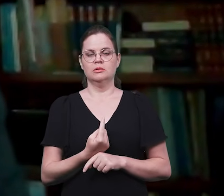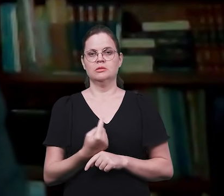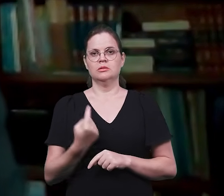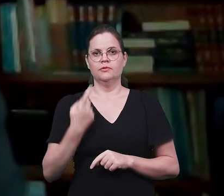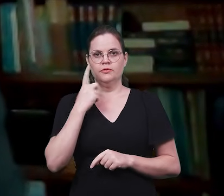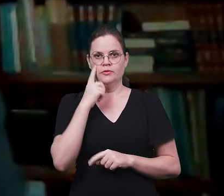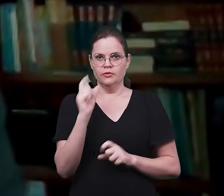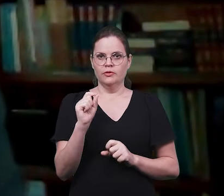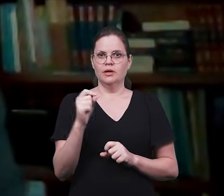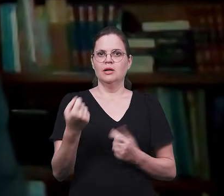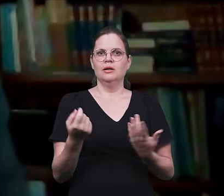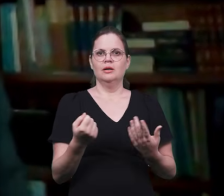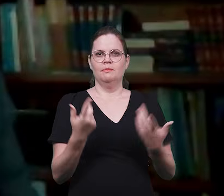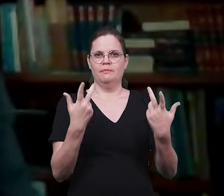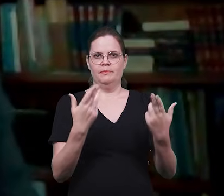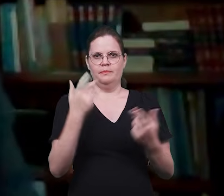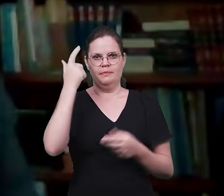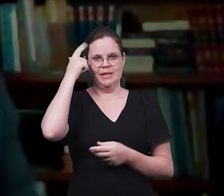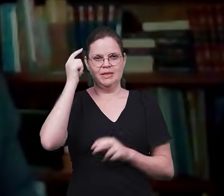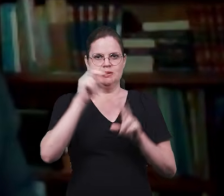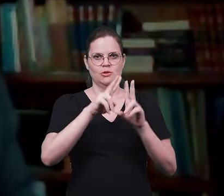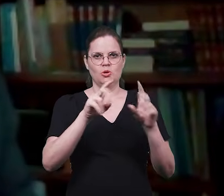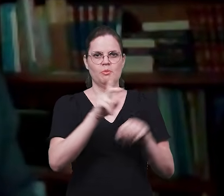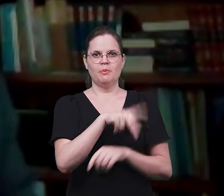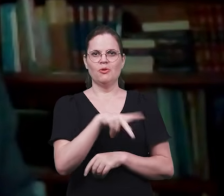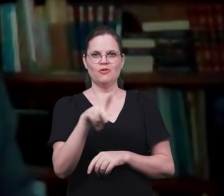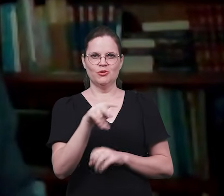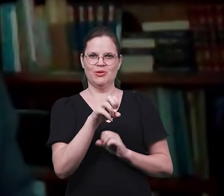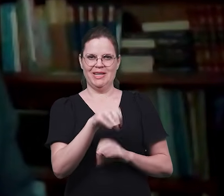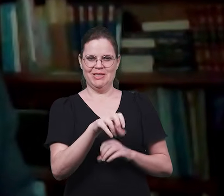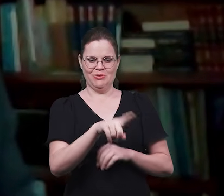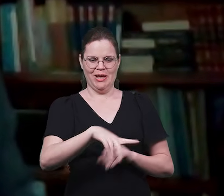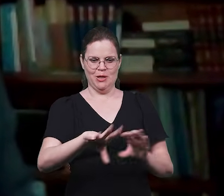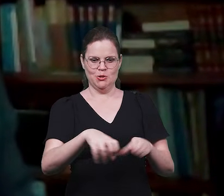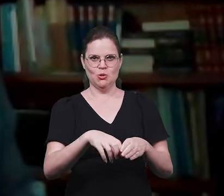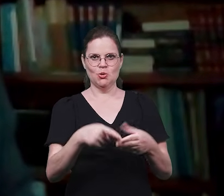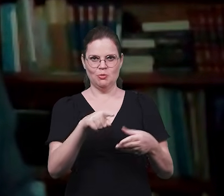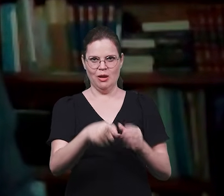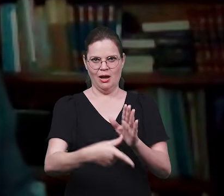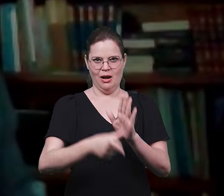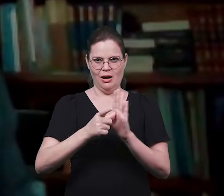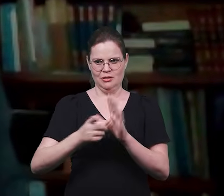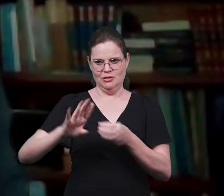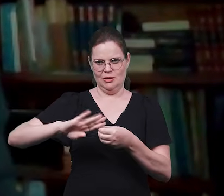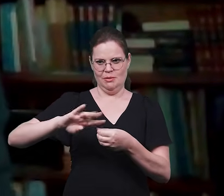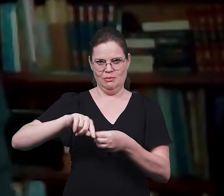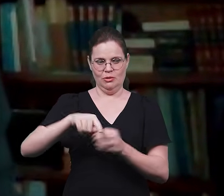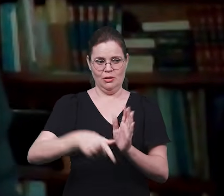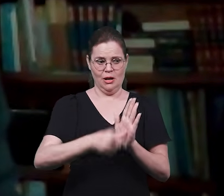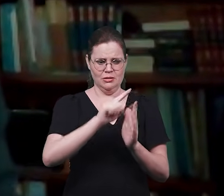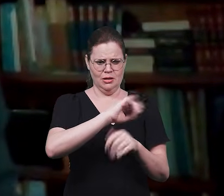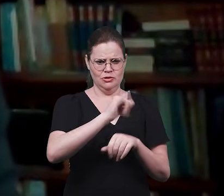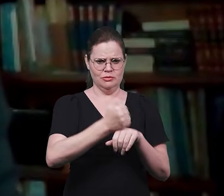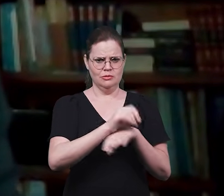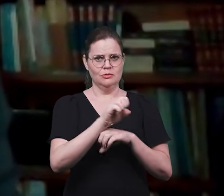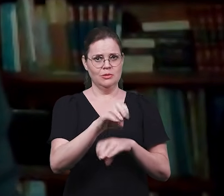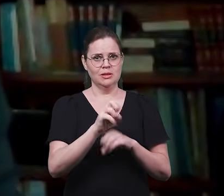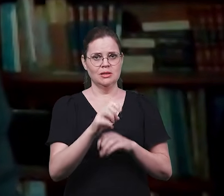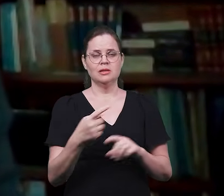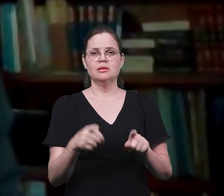gente, fazendo uma avaliação dos mestres, né, no sentido do ensino, até mesmo o